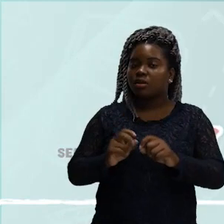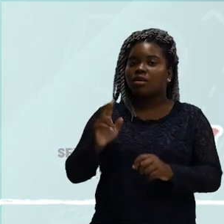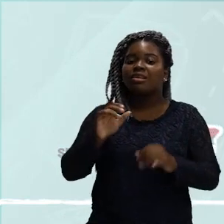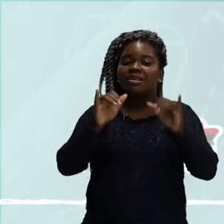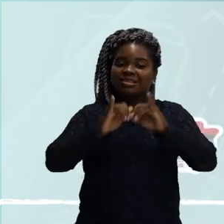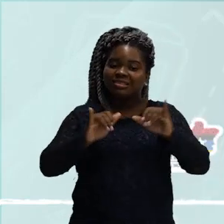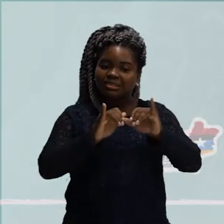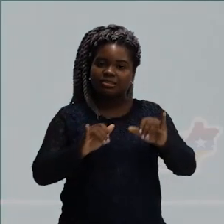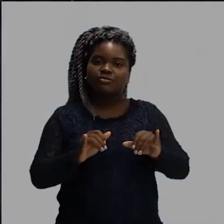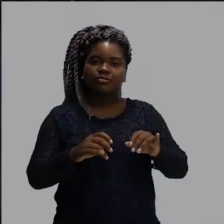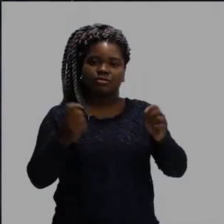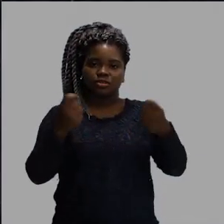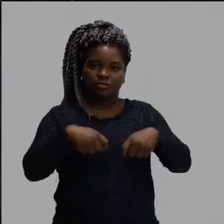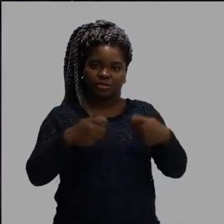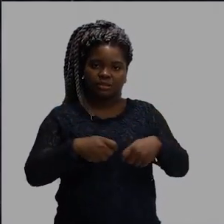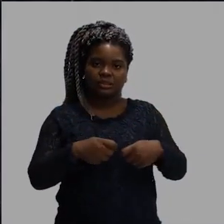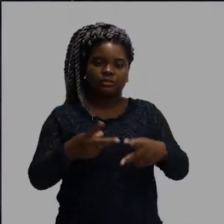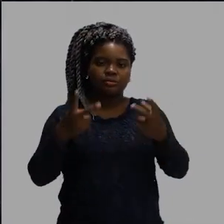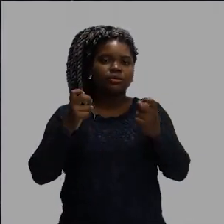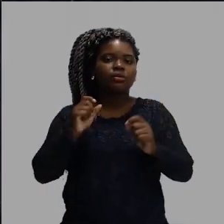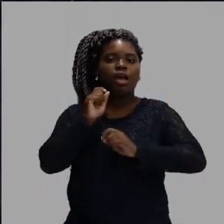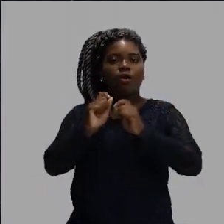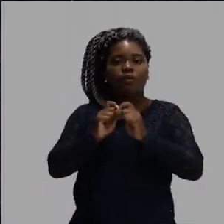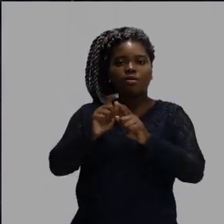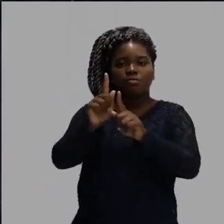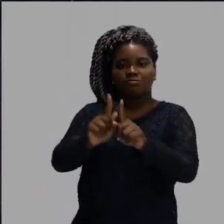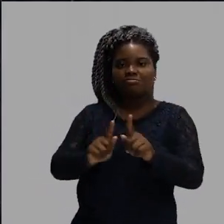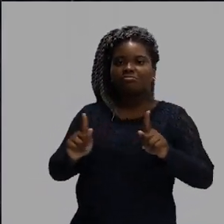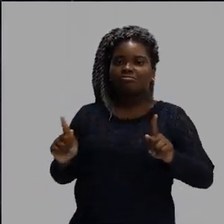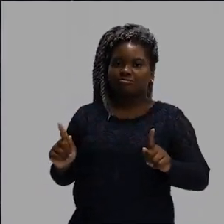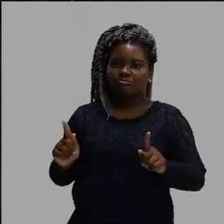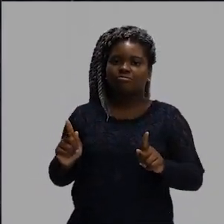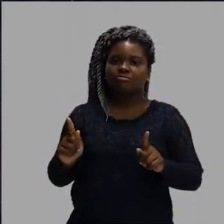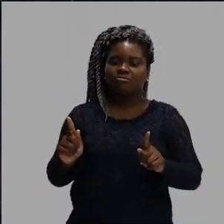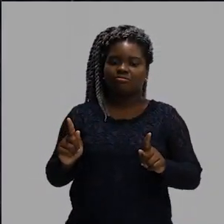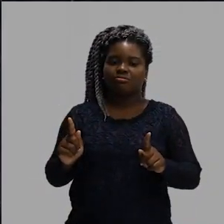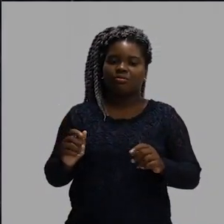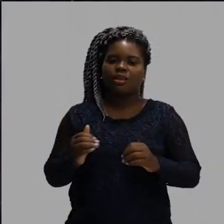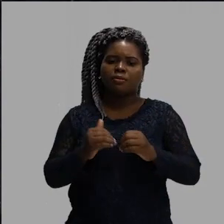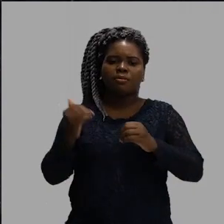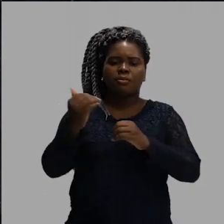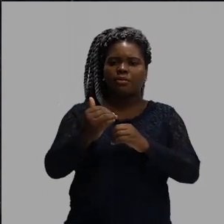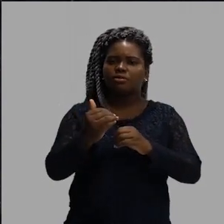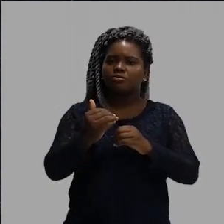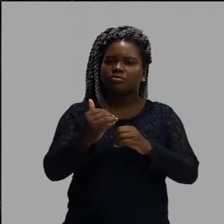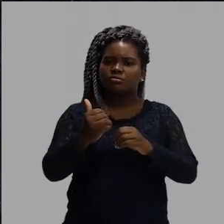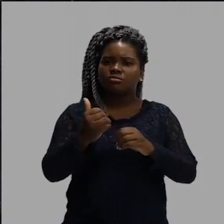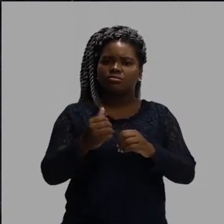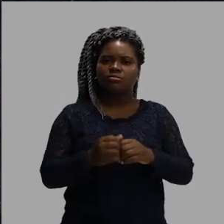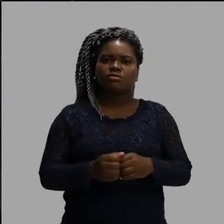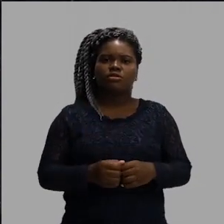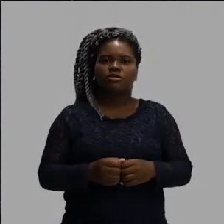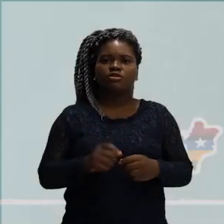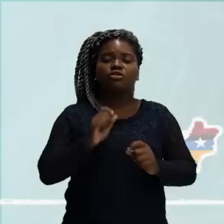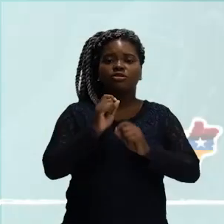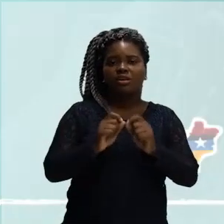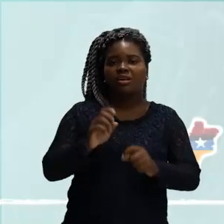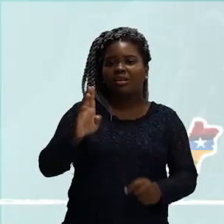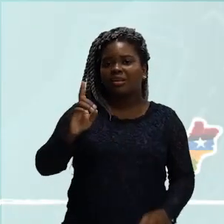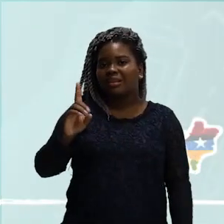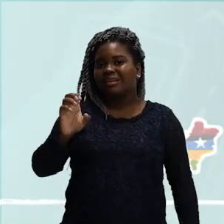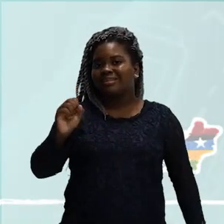qual foi menor. Então você consegue analisar de maneira mais rápida. Você olha o gráfico e você rapidamente